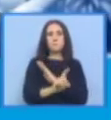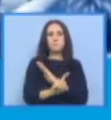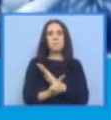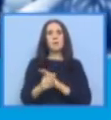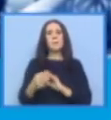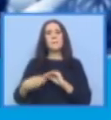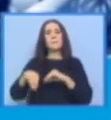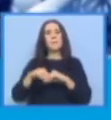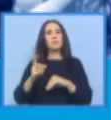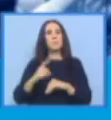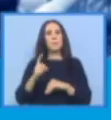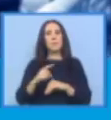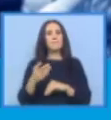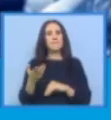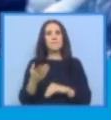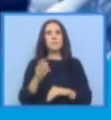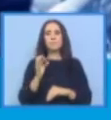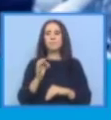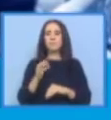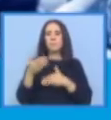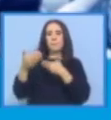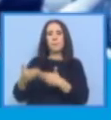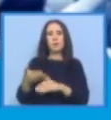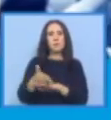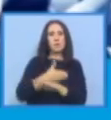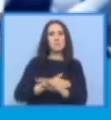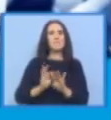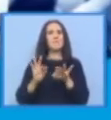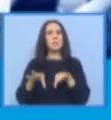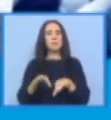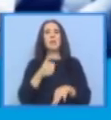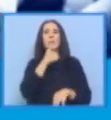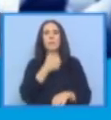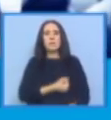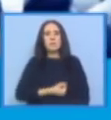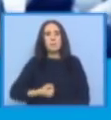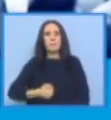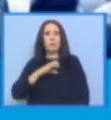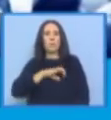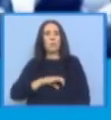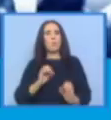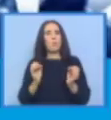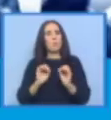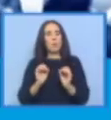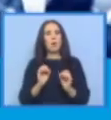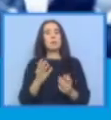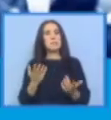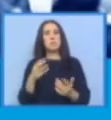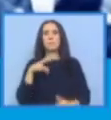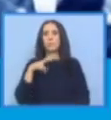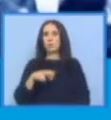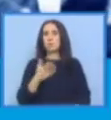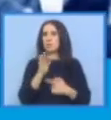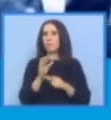porque muitas vezes terminam antes do prazo para garantir o subsídio de desemprego, e isso em Portugal, por exemplo,